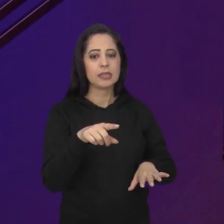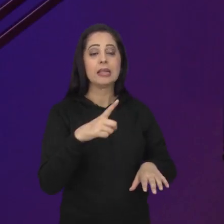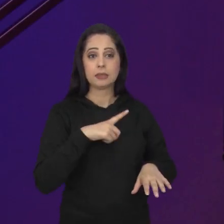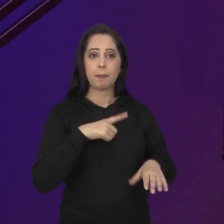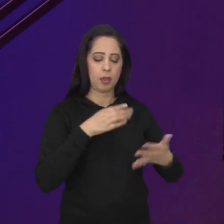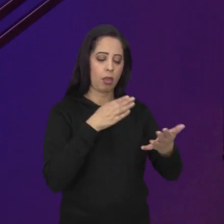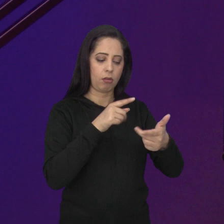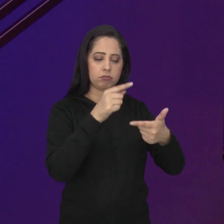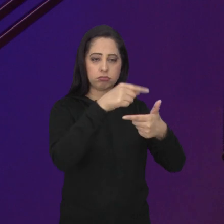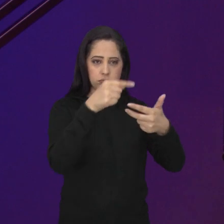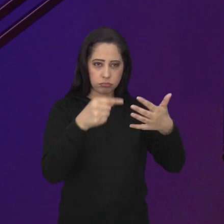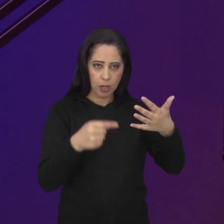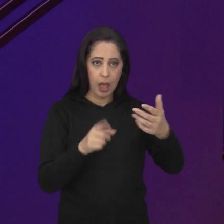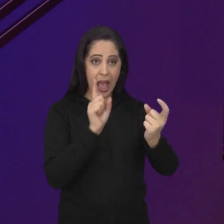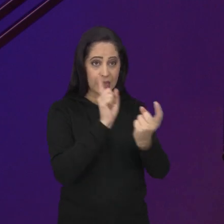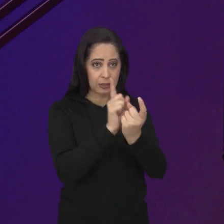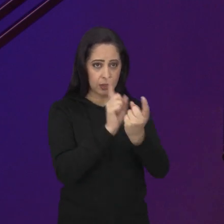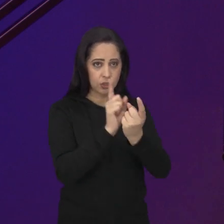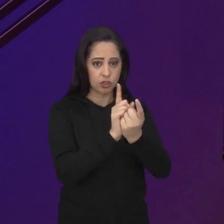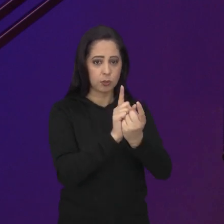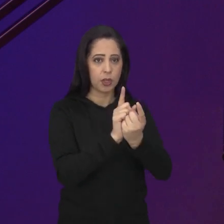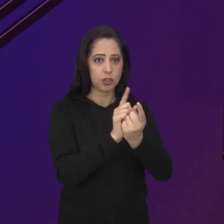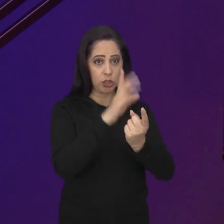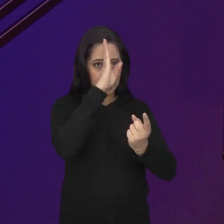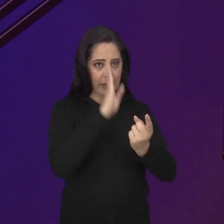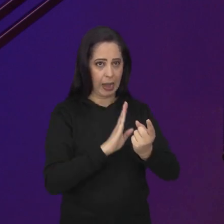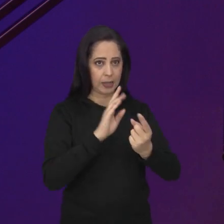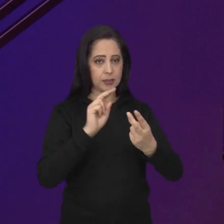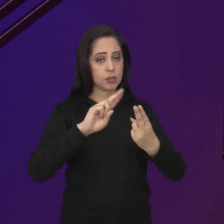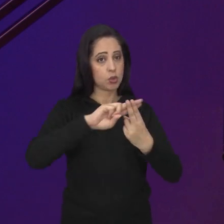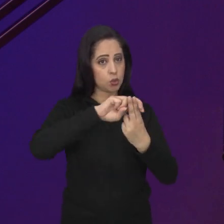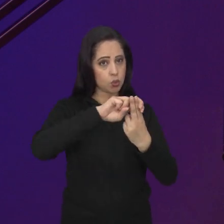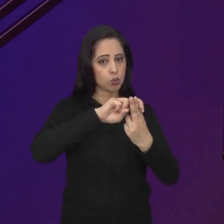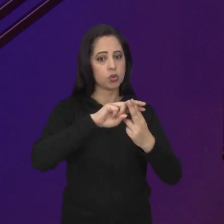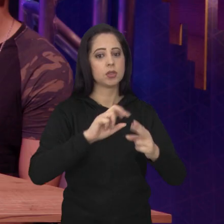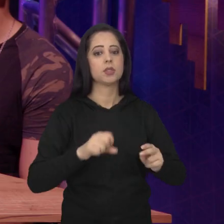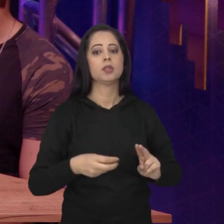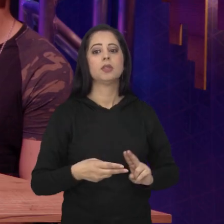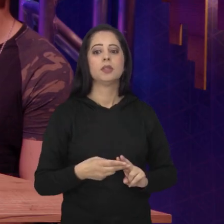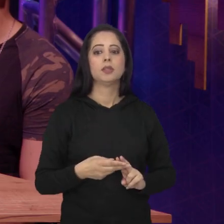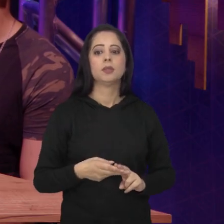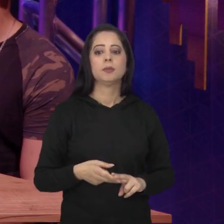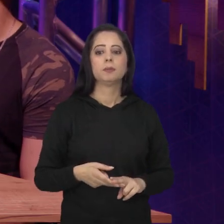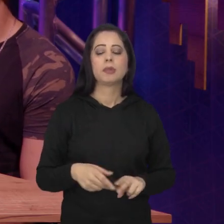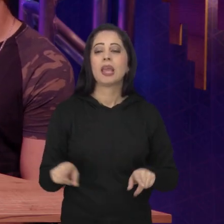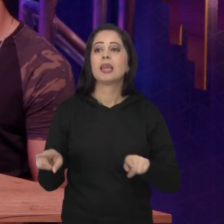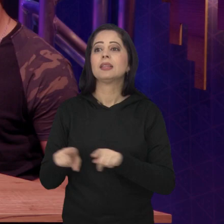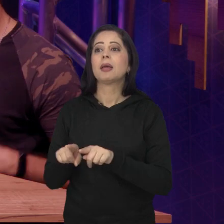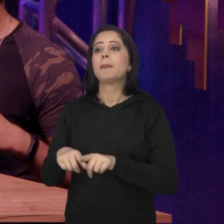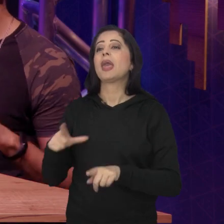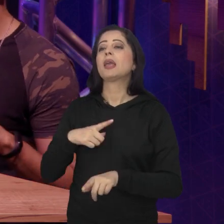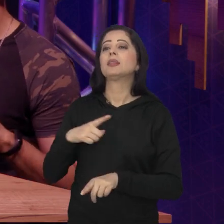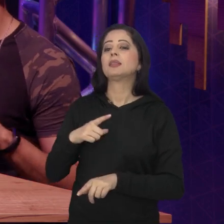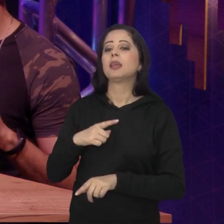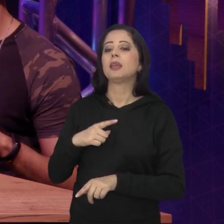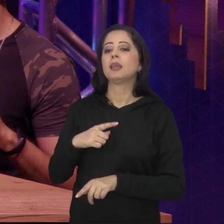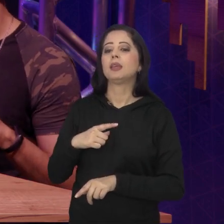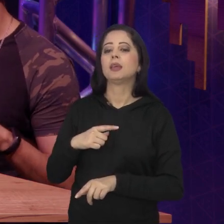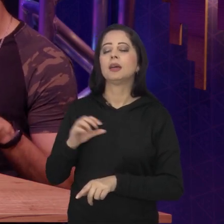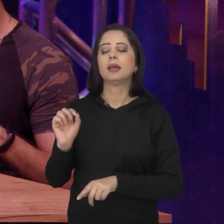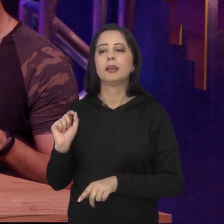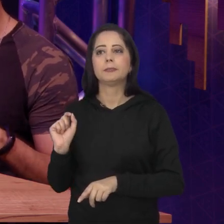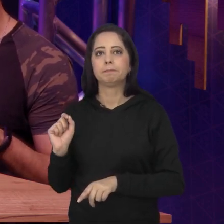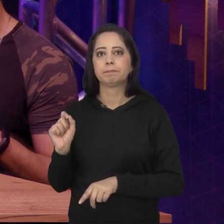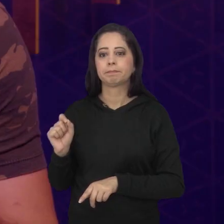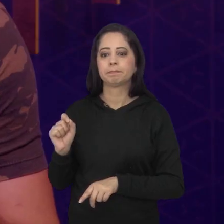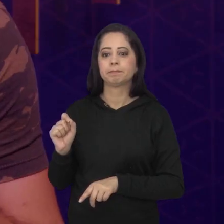busque uma das opções, né, é essa, buscar esse atendimento público, e Samu tem mais, né, opções. E a gente estava